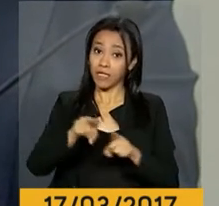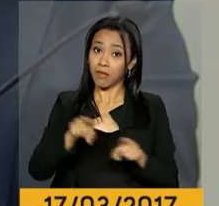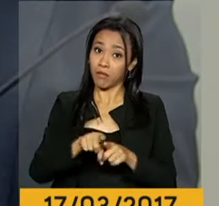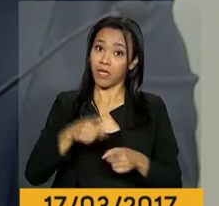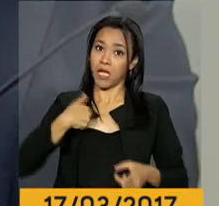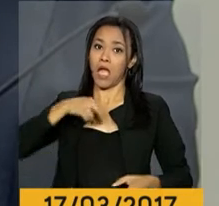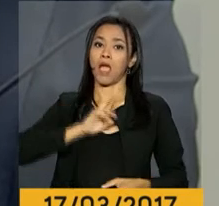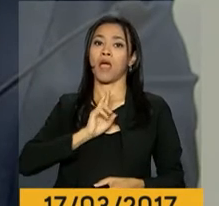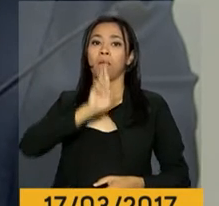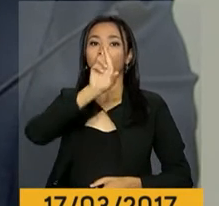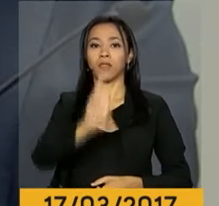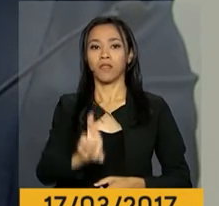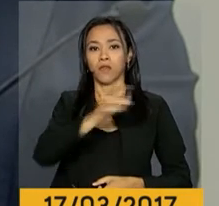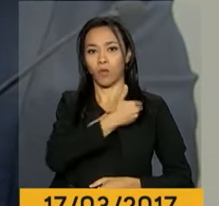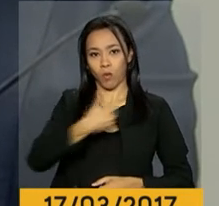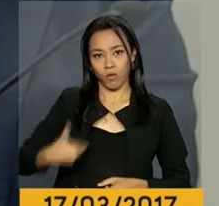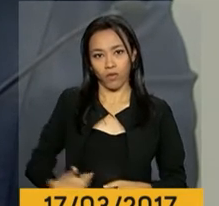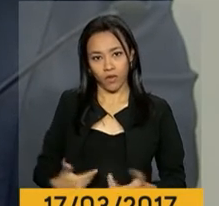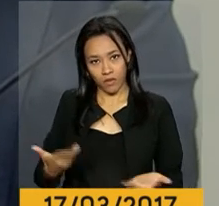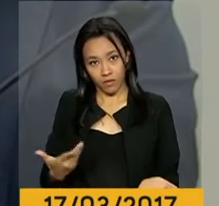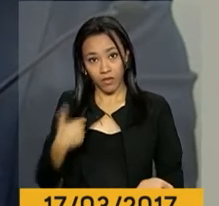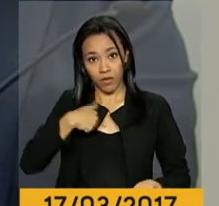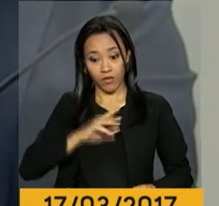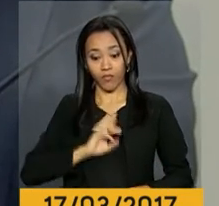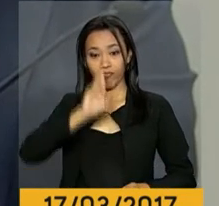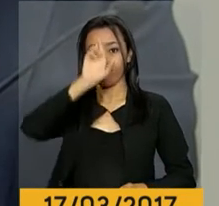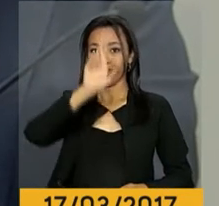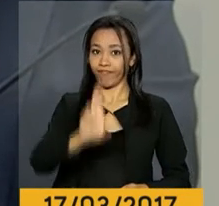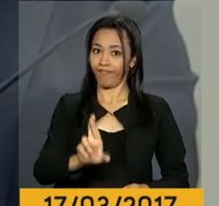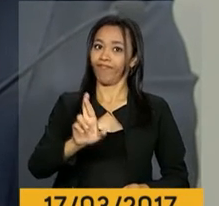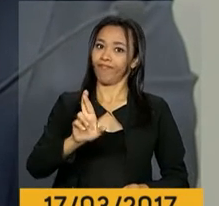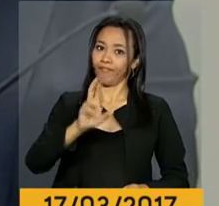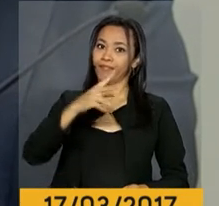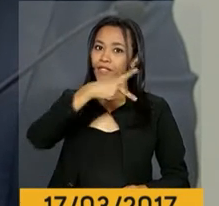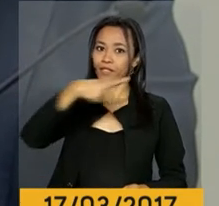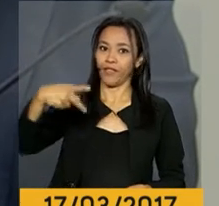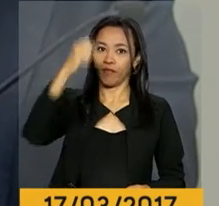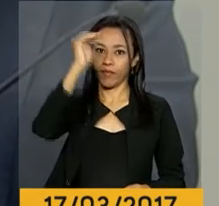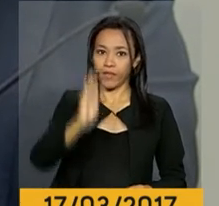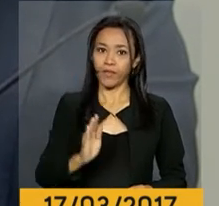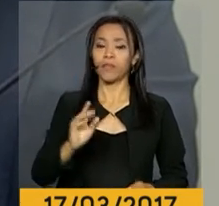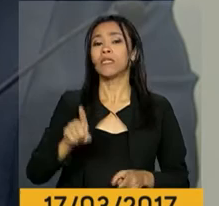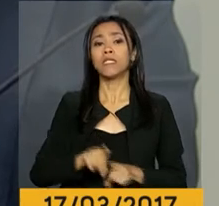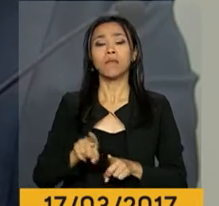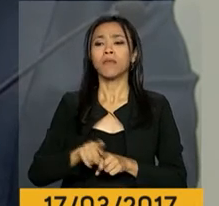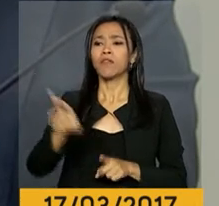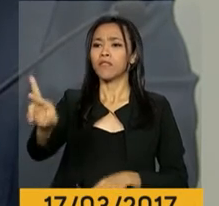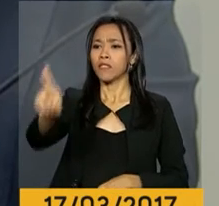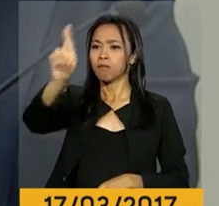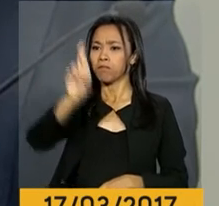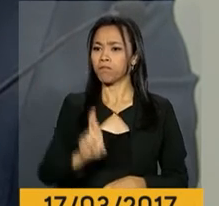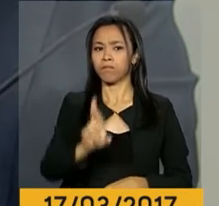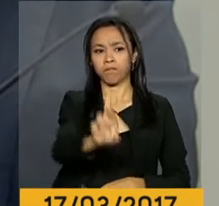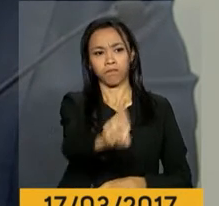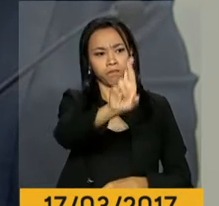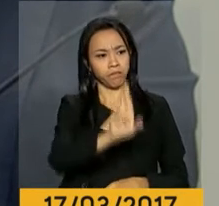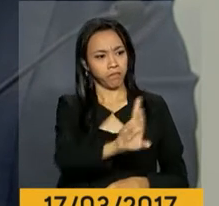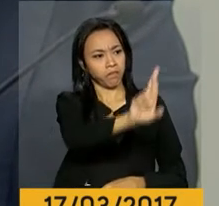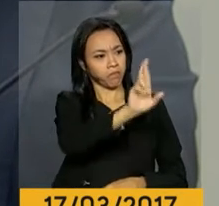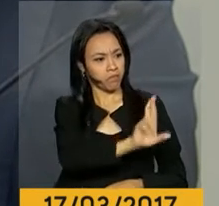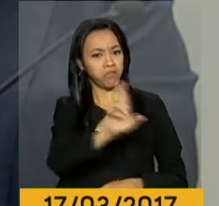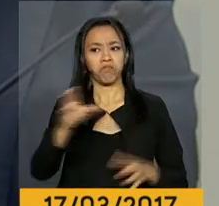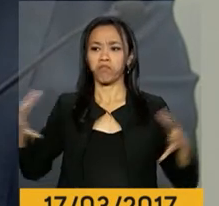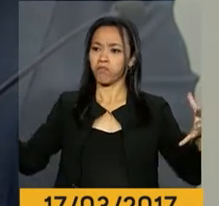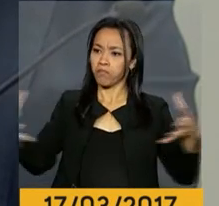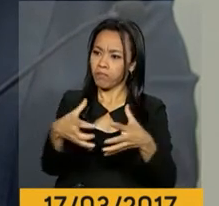institucional, portanto, aqui está a presidência da República, os movimentos que fazem crescer o nosso país.